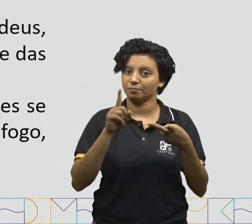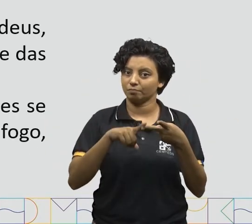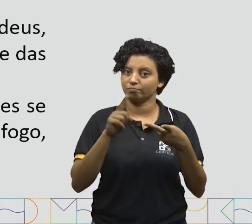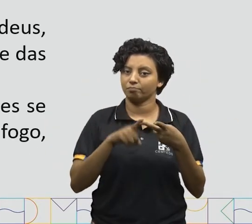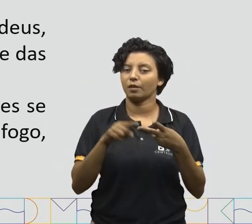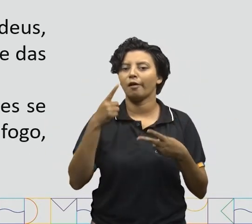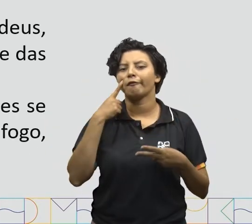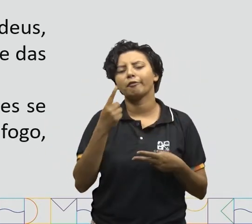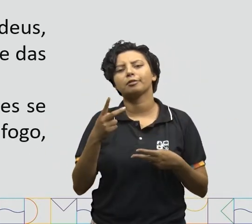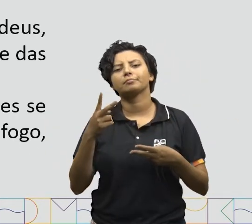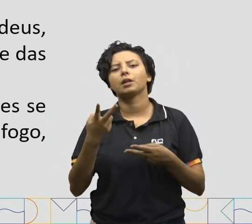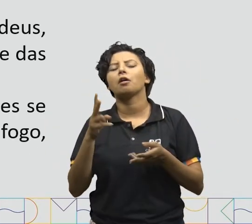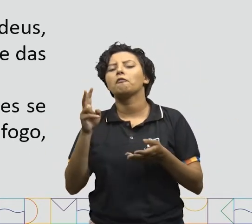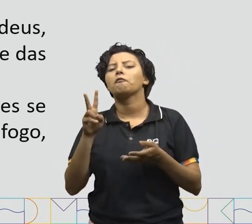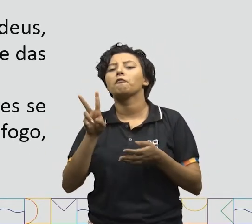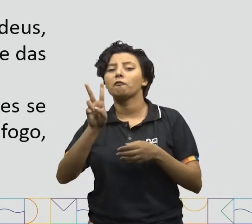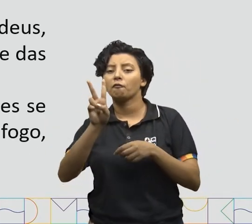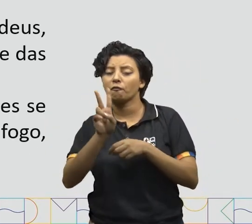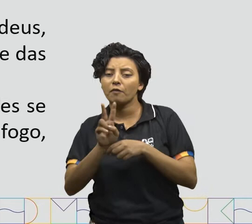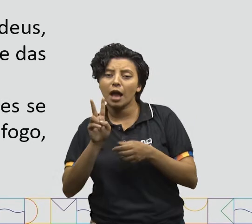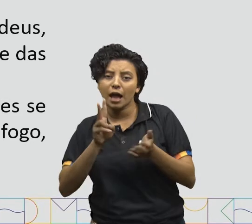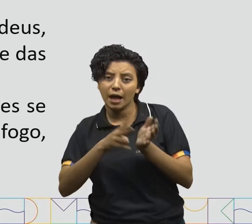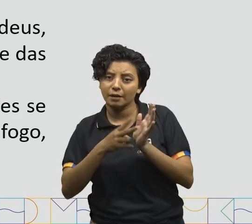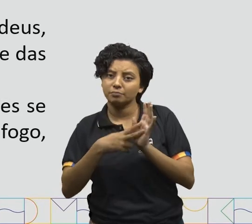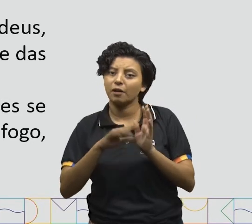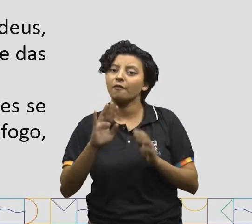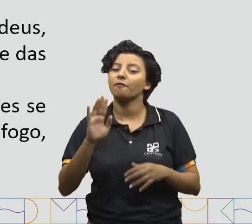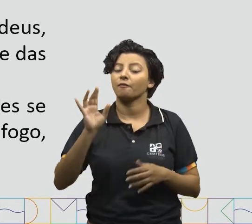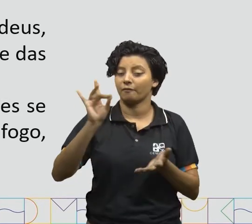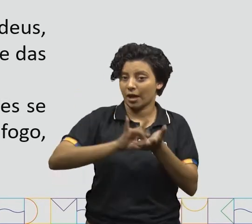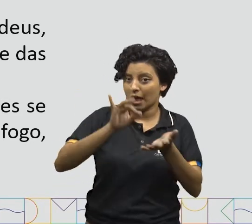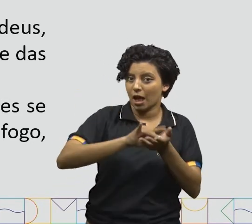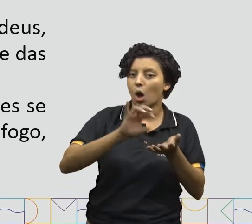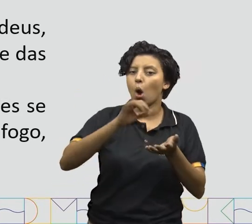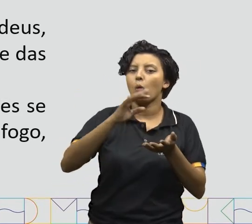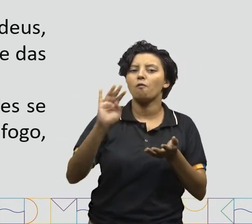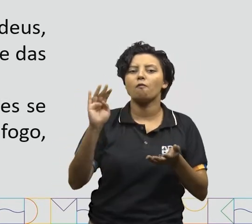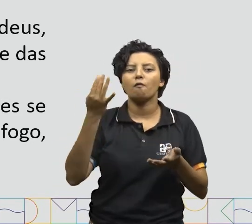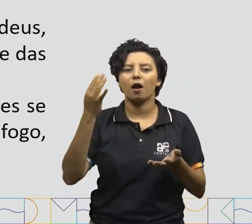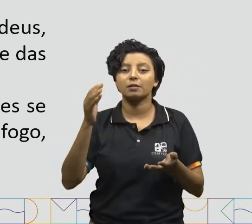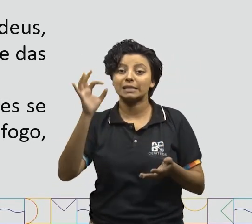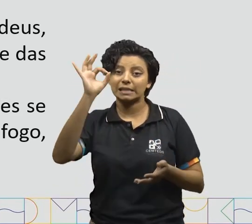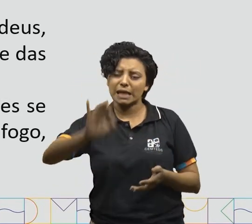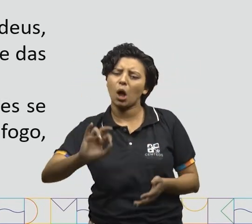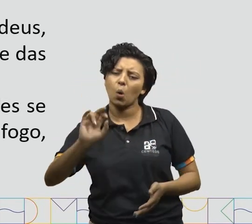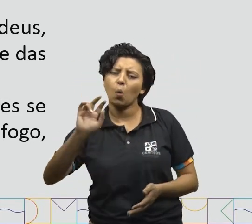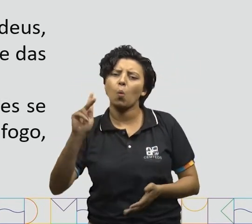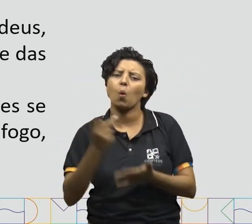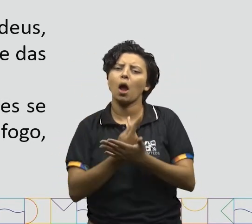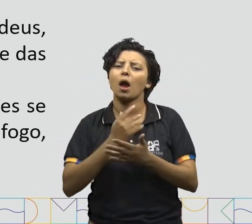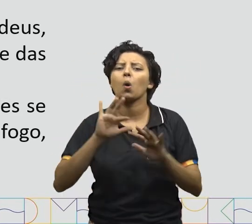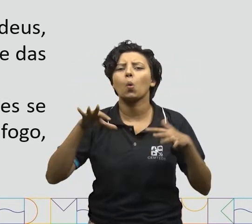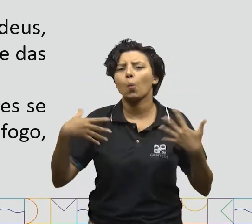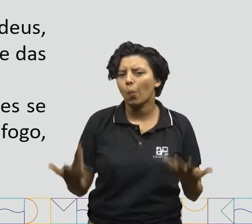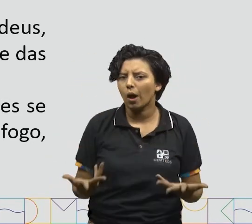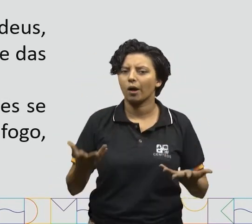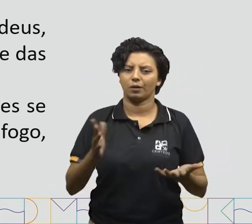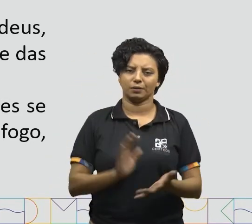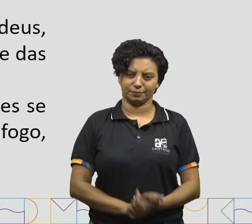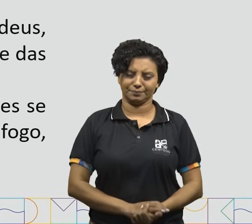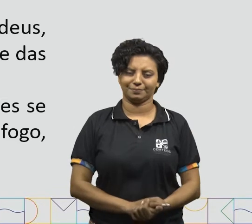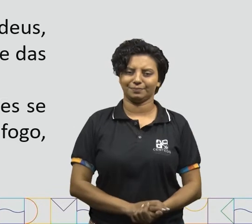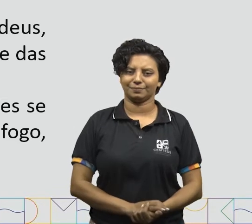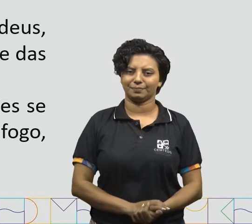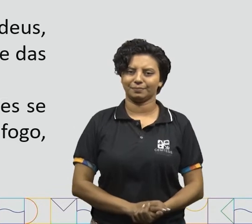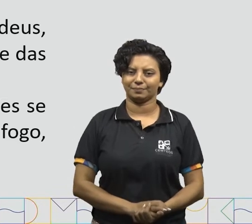2. Assinale V, verdadeiro, ou F, falso, nas questões sobre os povos